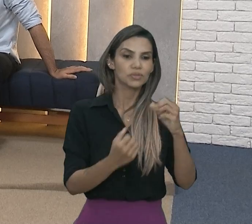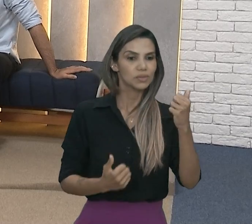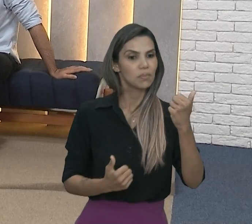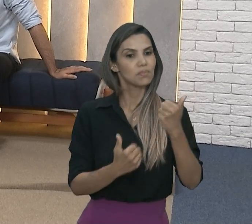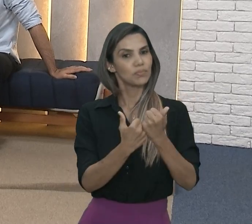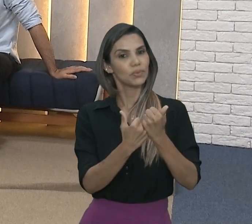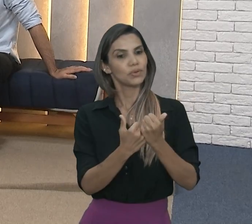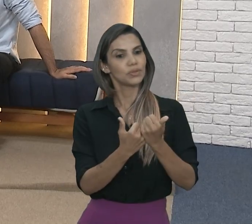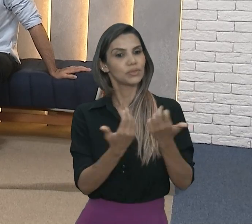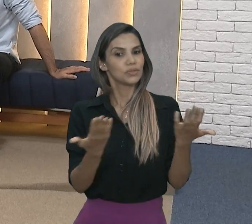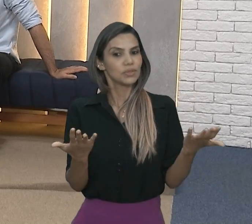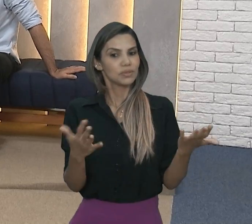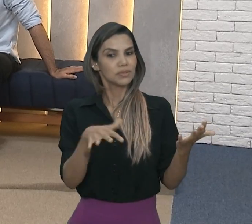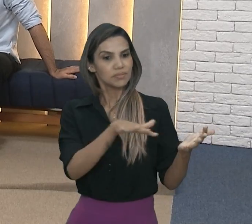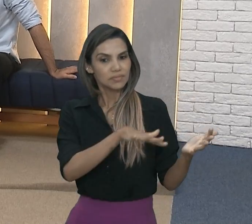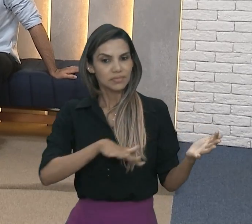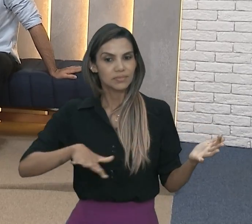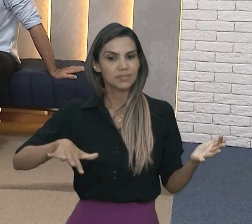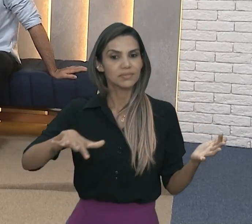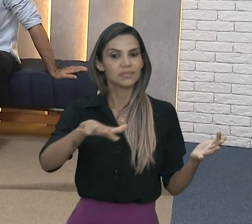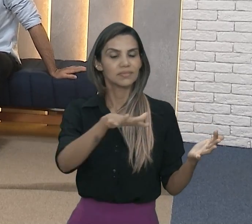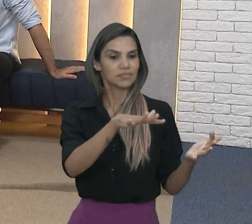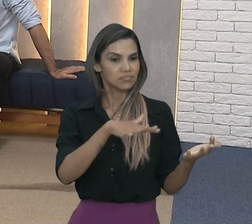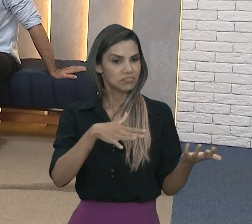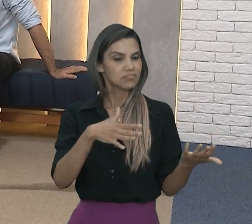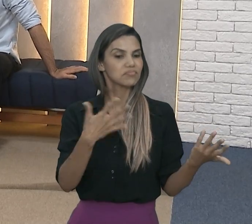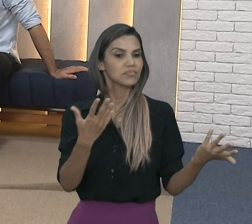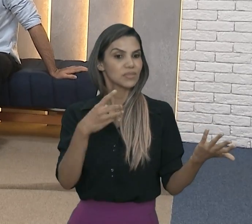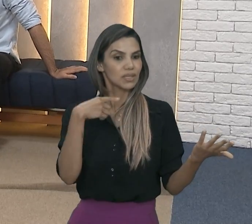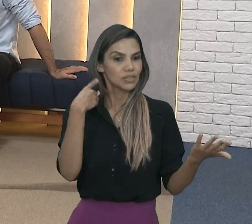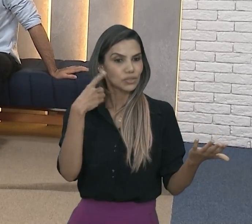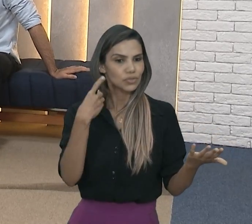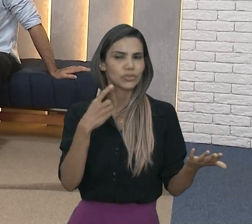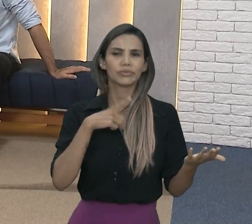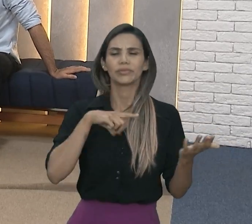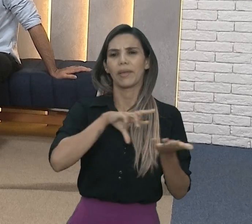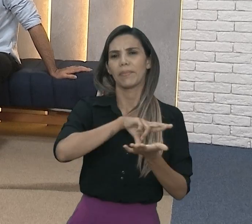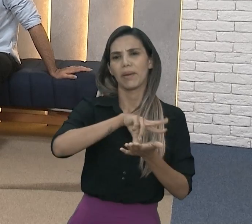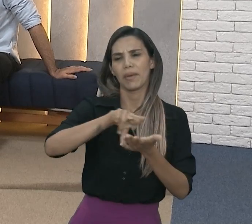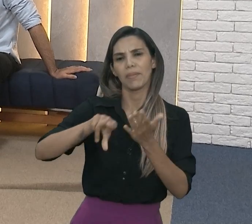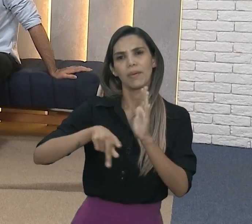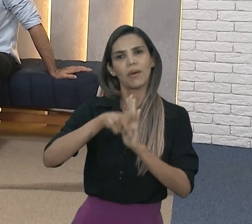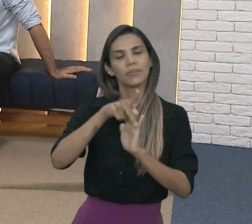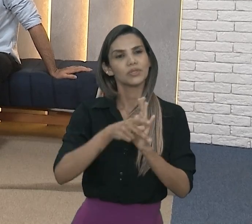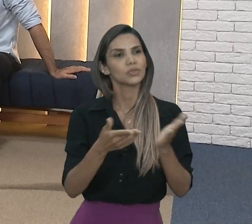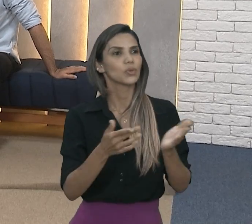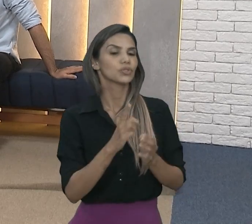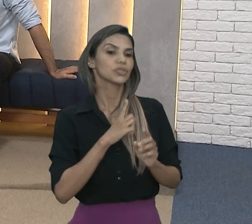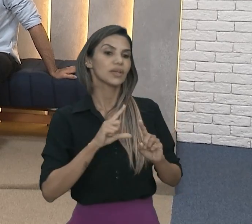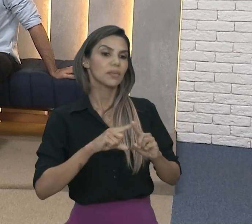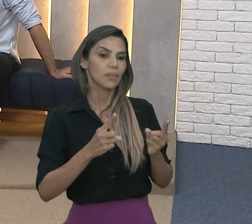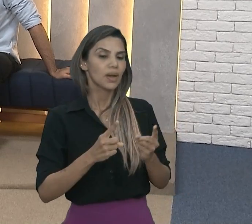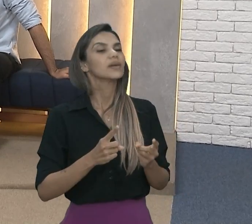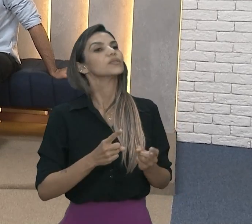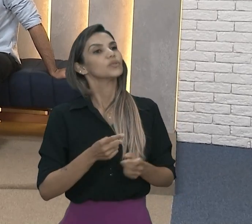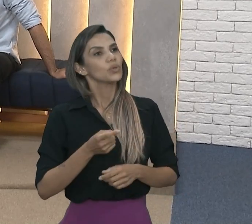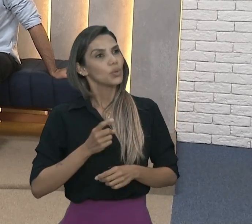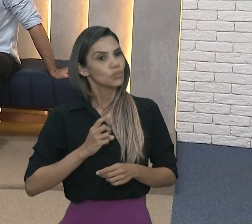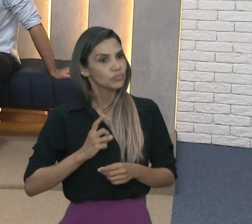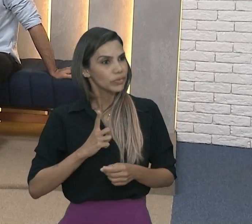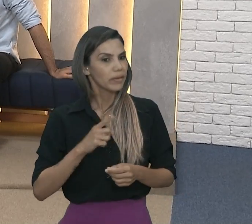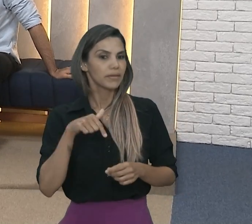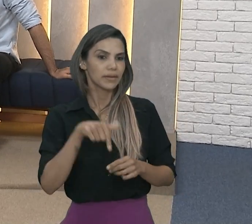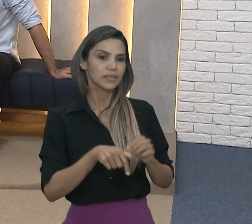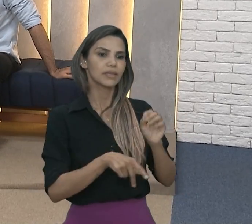nosso universo tão amplo, né? E mesmo com esses muitos programas hoje, nós ainda temos uma concentração de programas